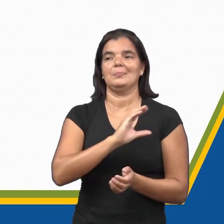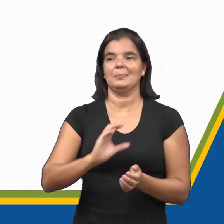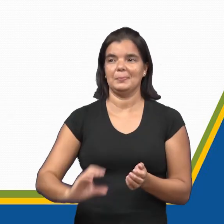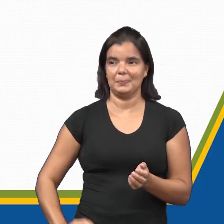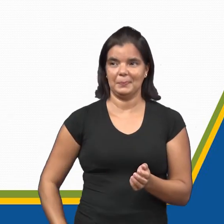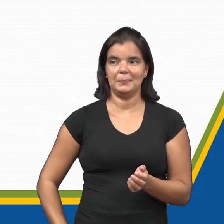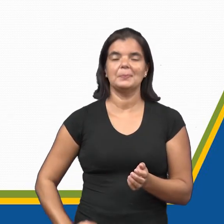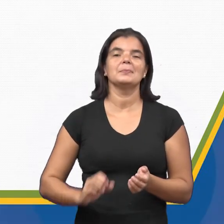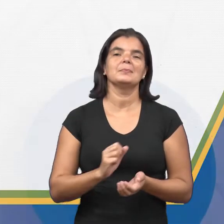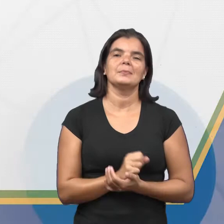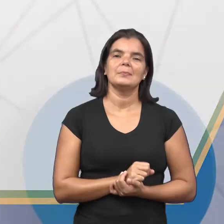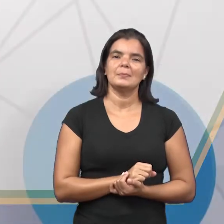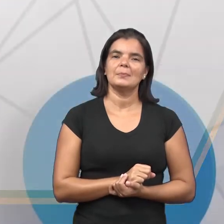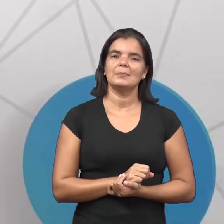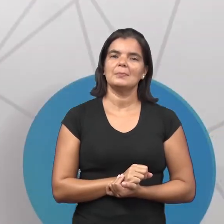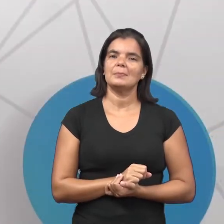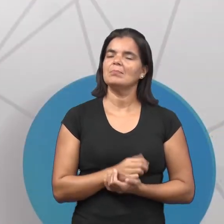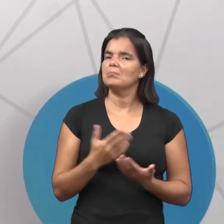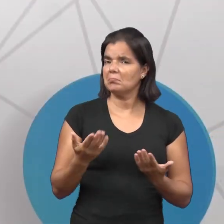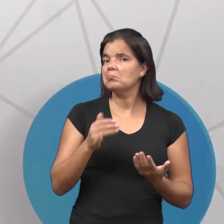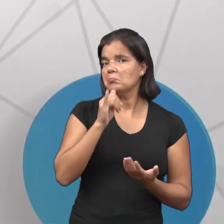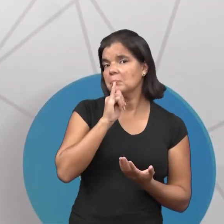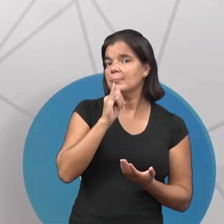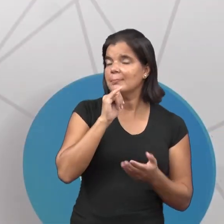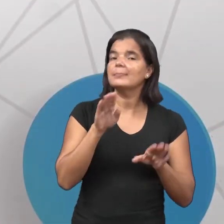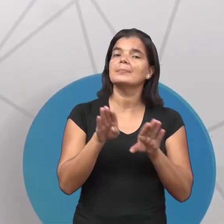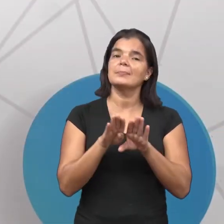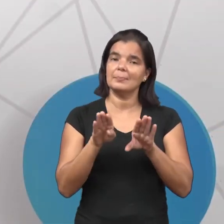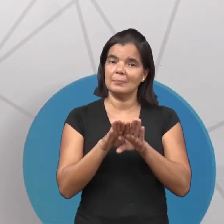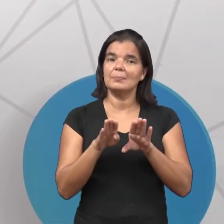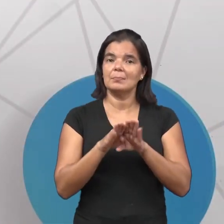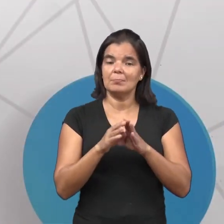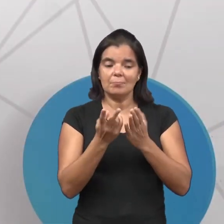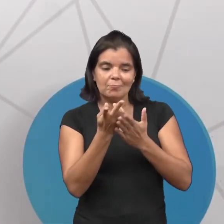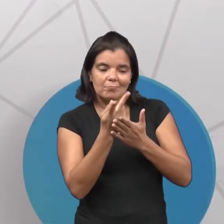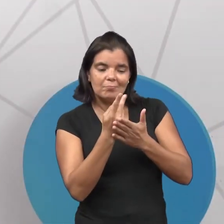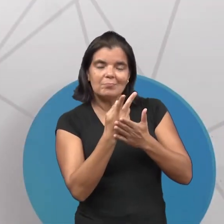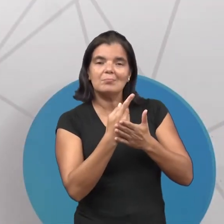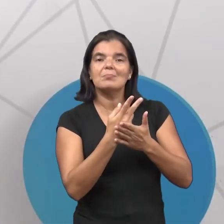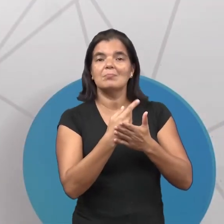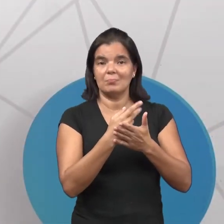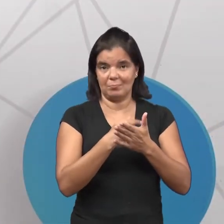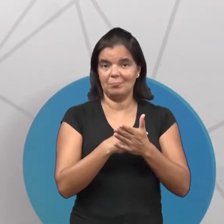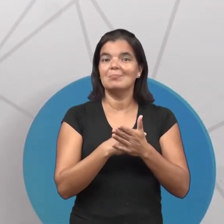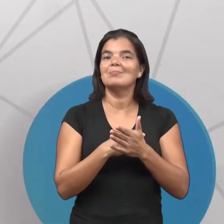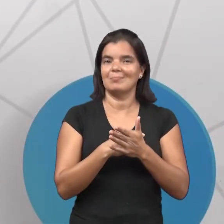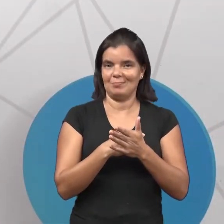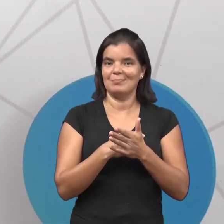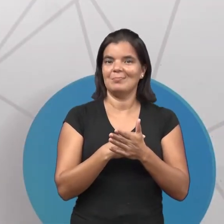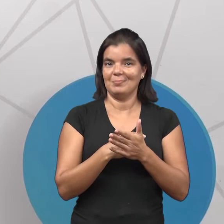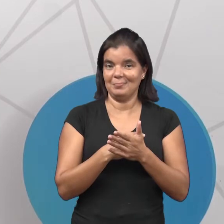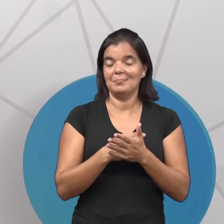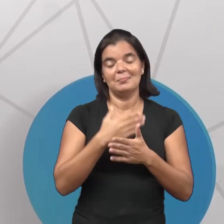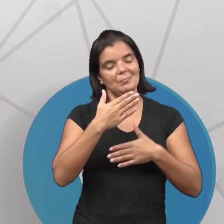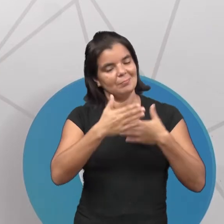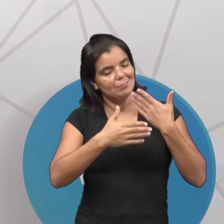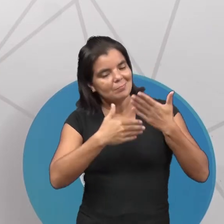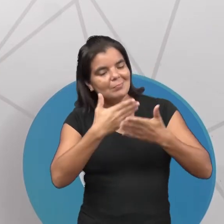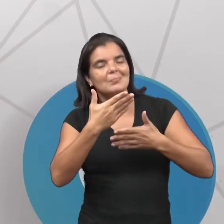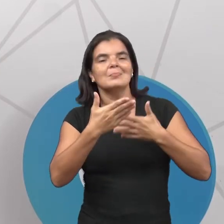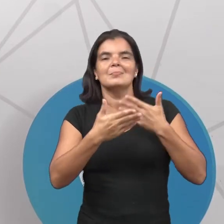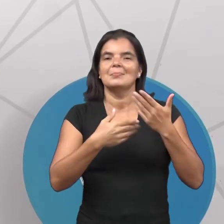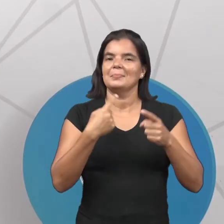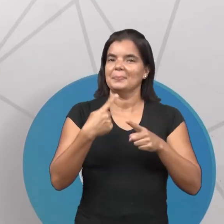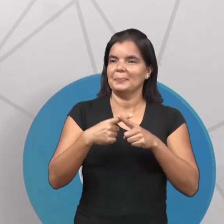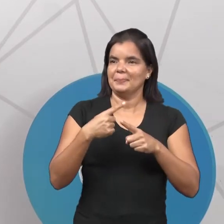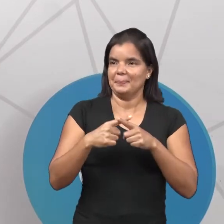Cristo. É um exemplo também de uma obra de arte que se tornou obra de arte com o passar do tempo,